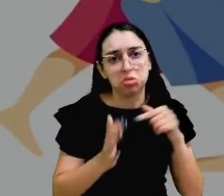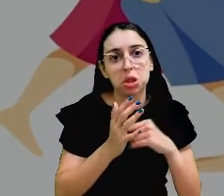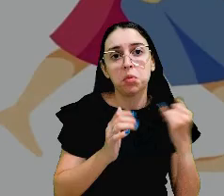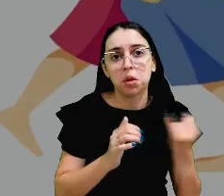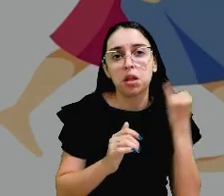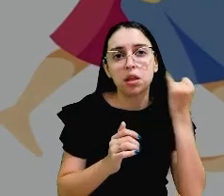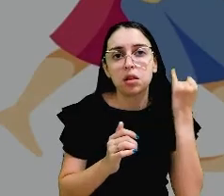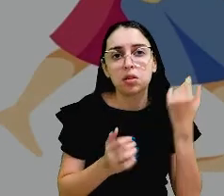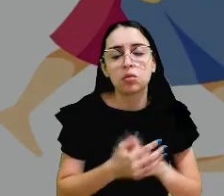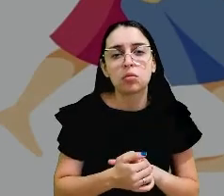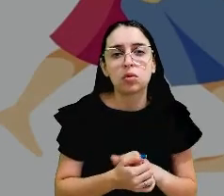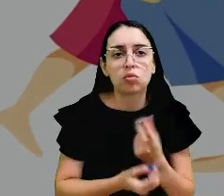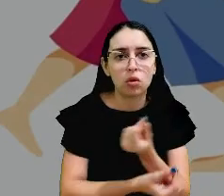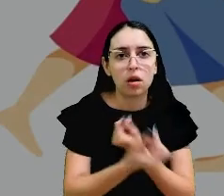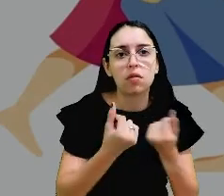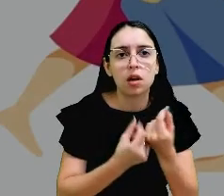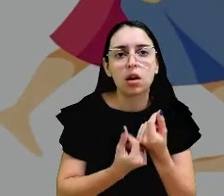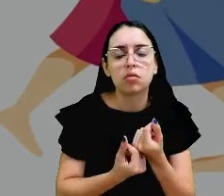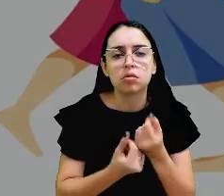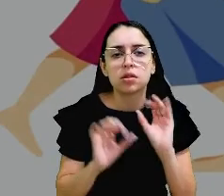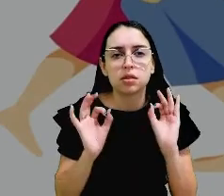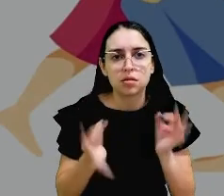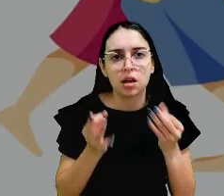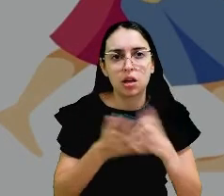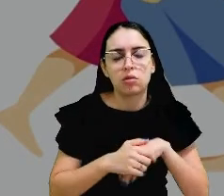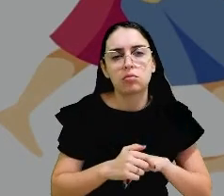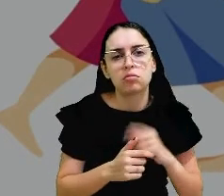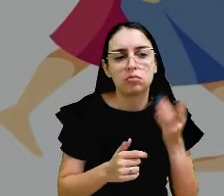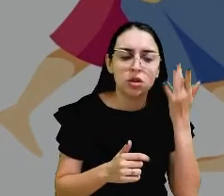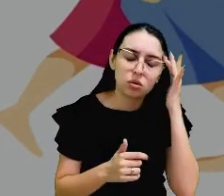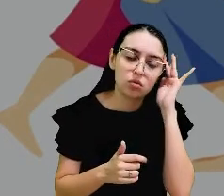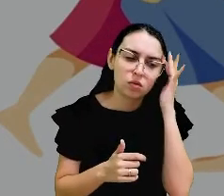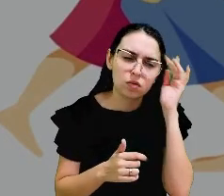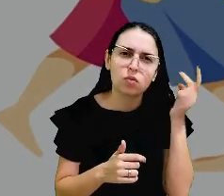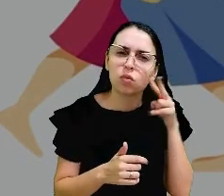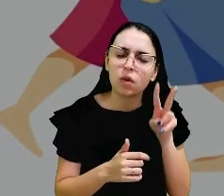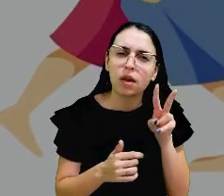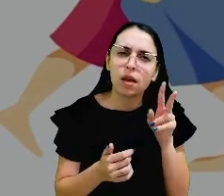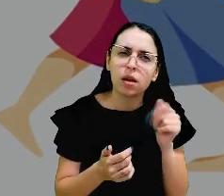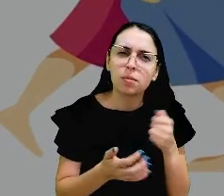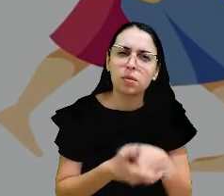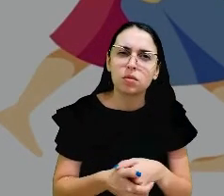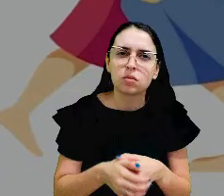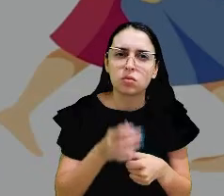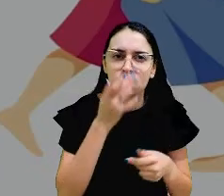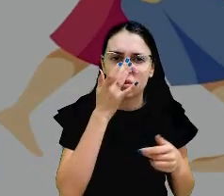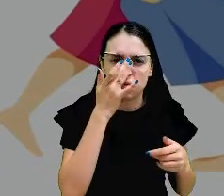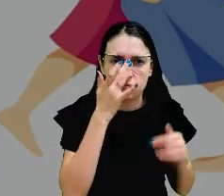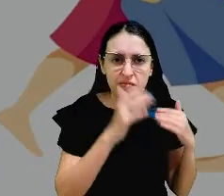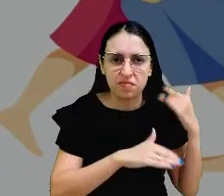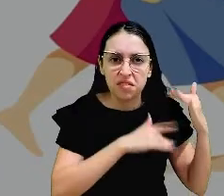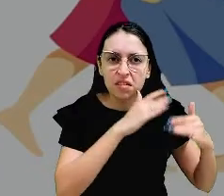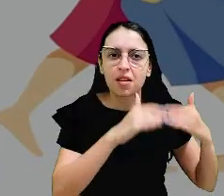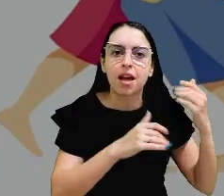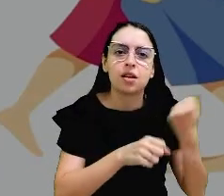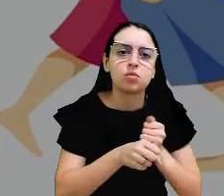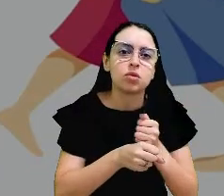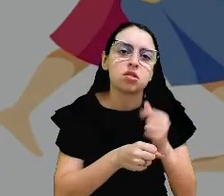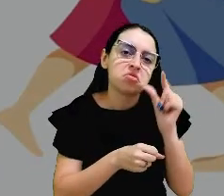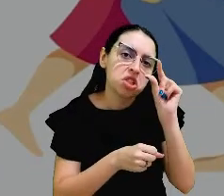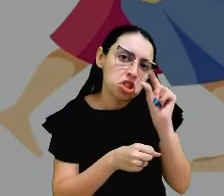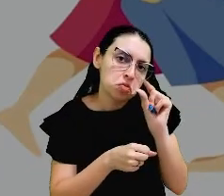importante, que é a questão do orçamento suficiente. Nós observamos que, nos últimos anos, houve